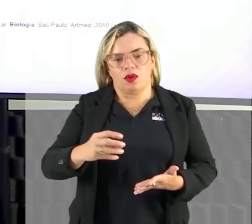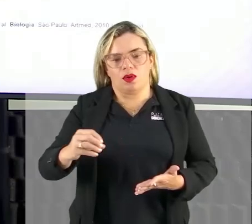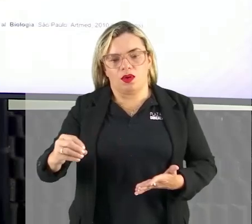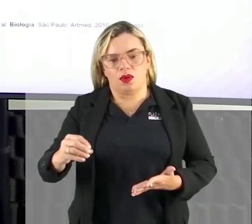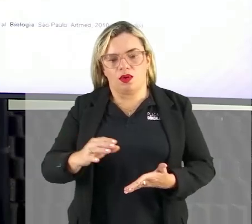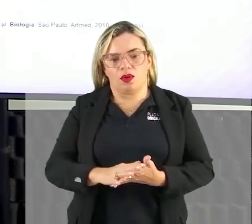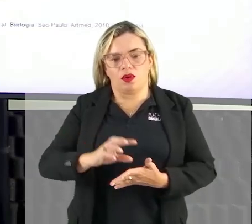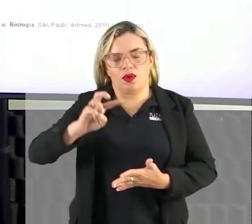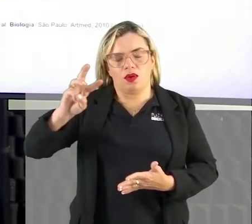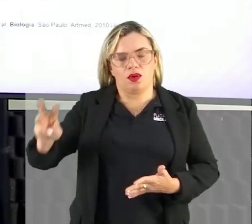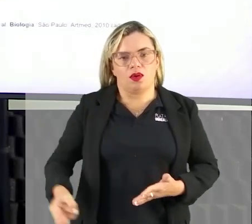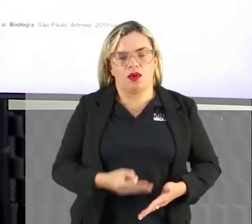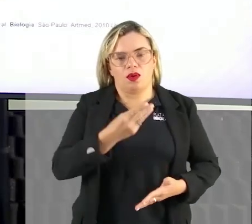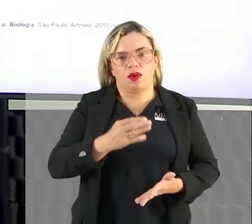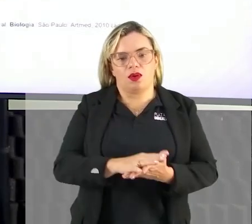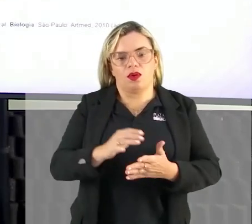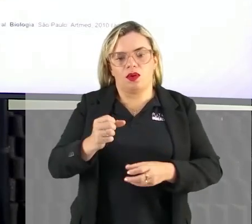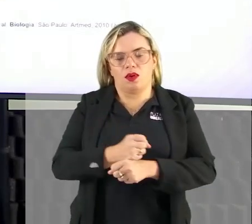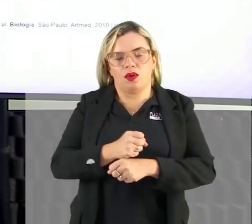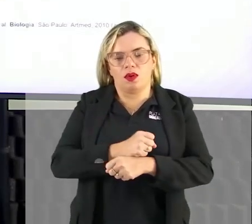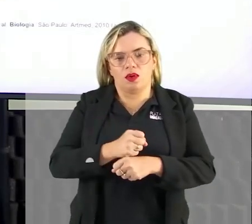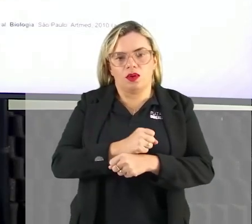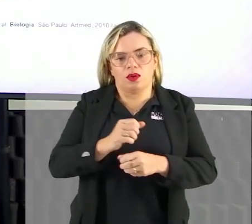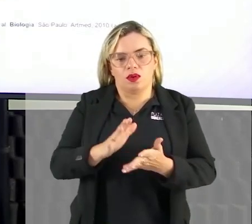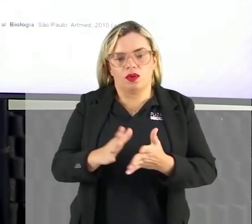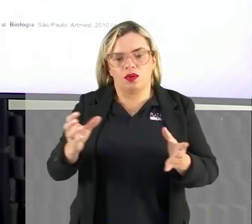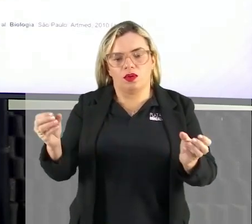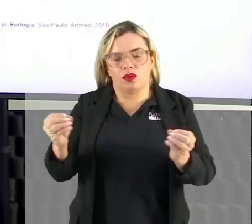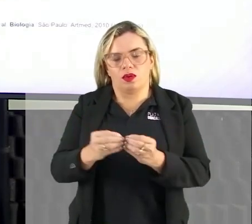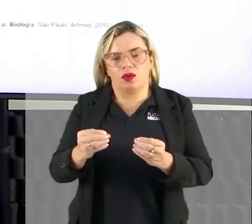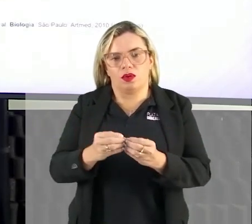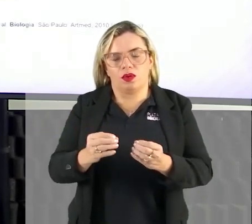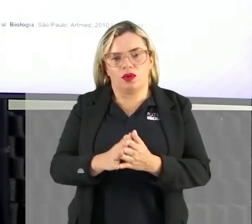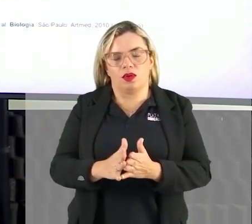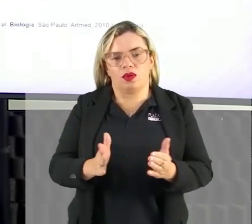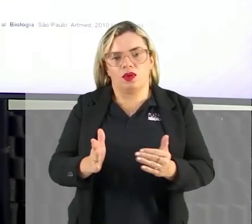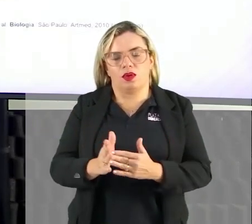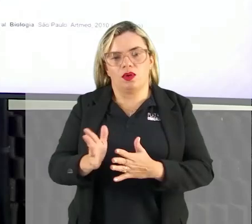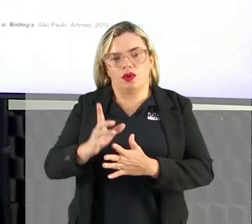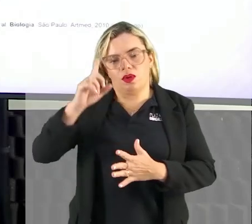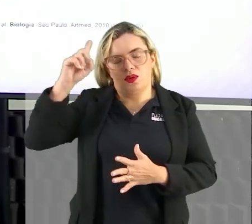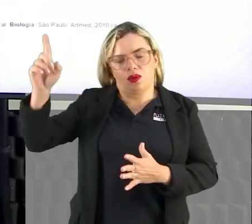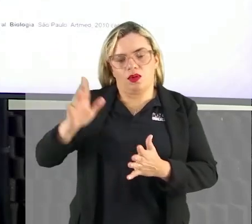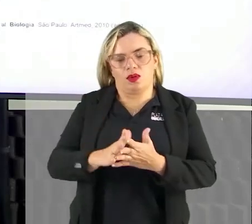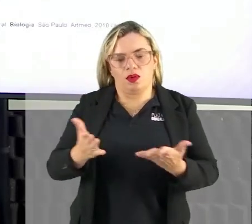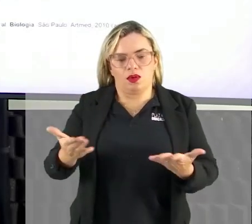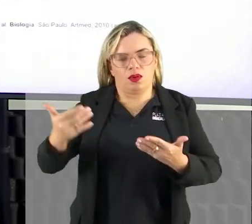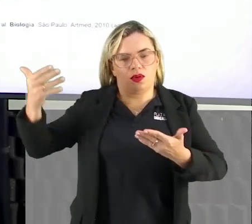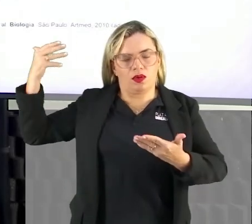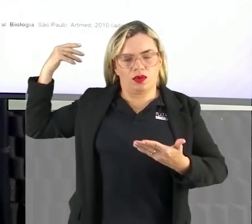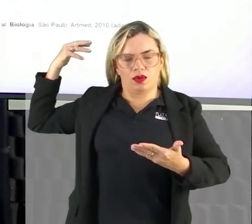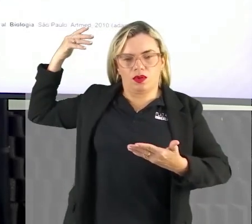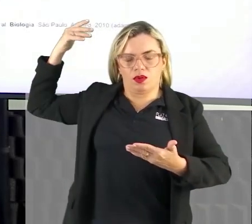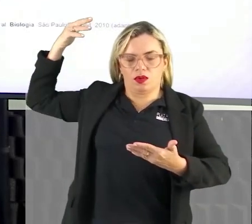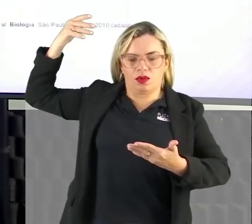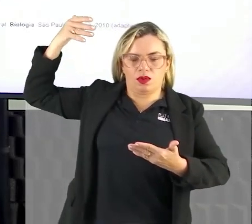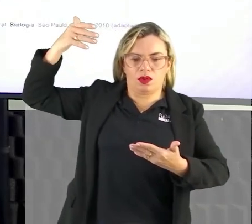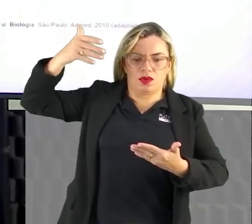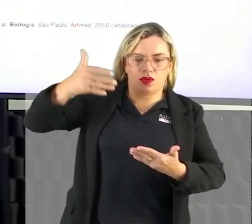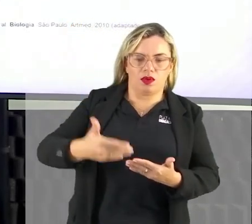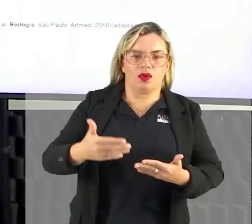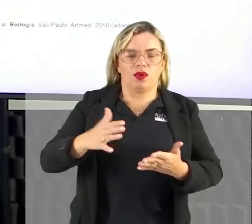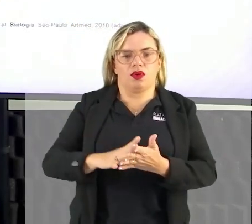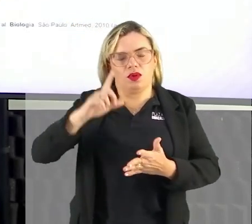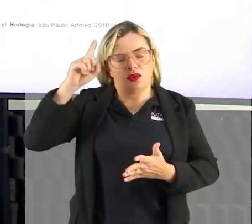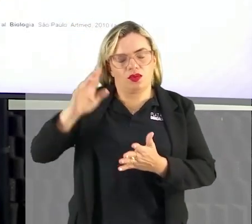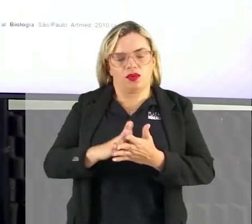anos. Então, a gente está aqui se aproximando aos dias de hoje, tá? Tá vindo aqui de mais para trás no tempo e se aproximando aos